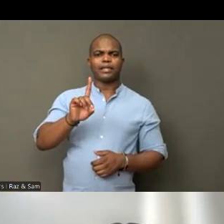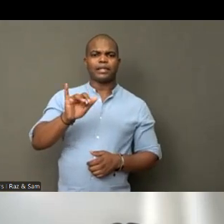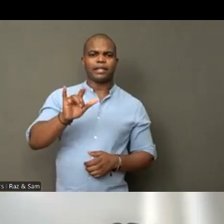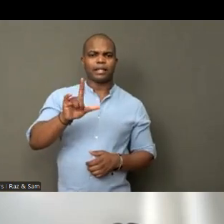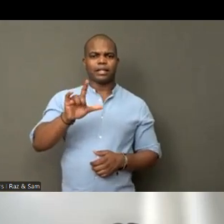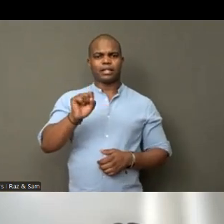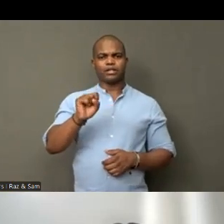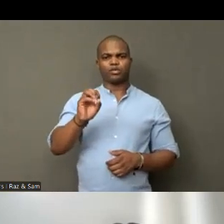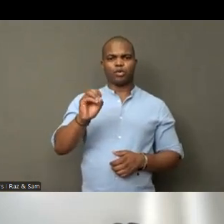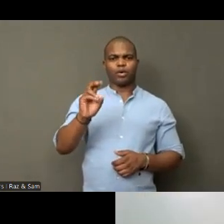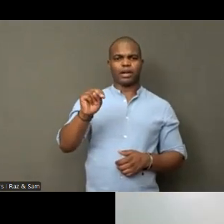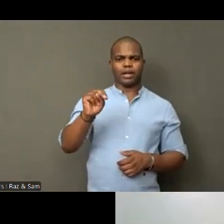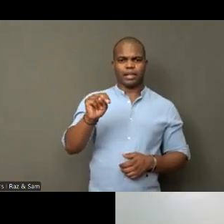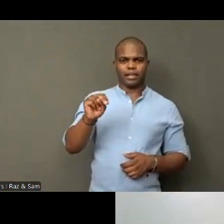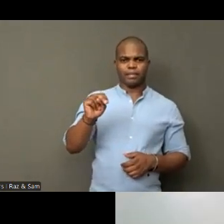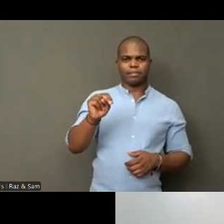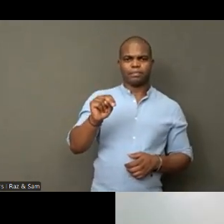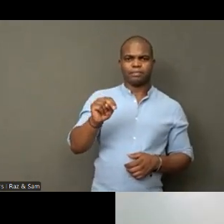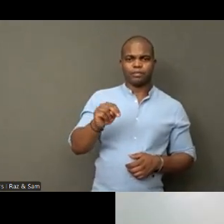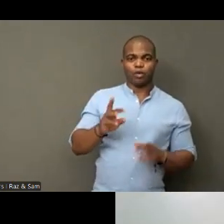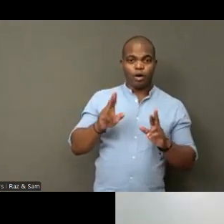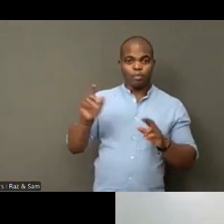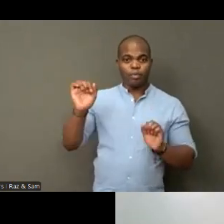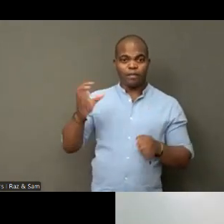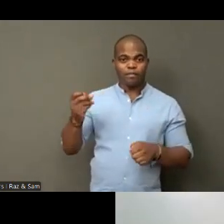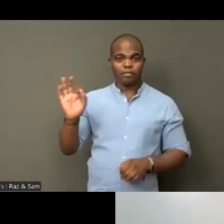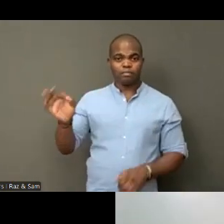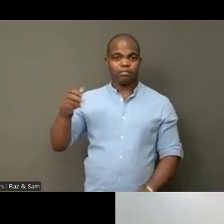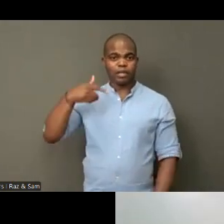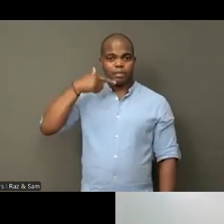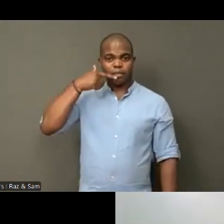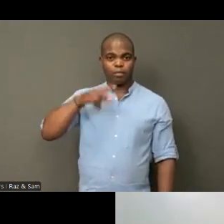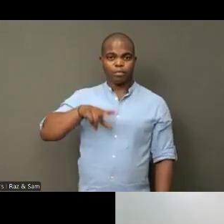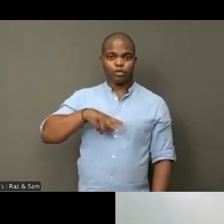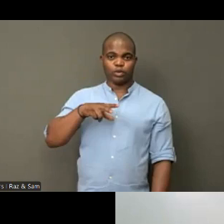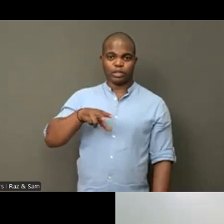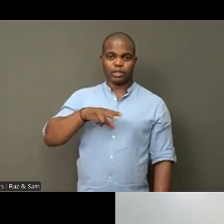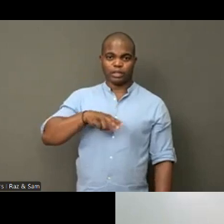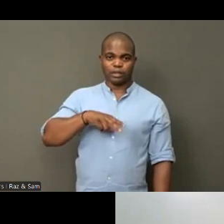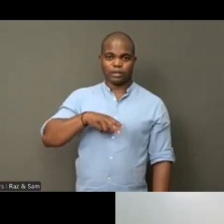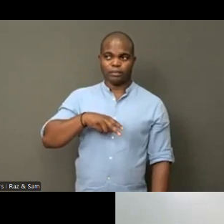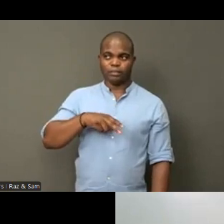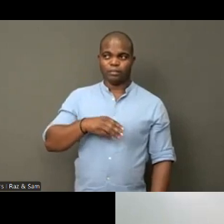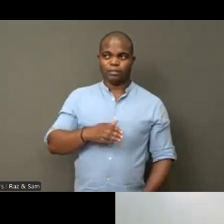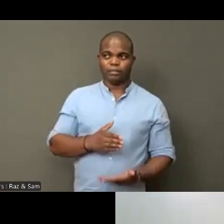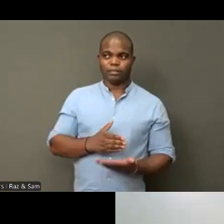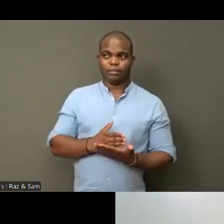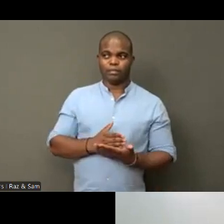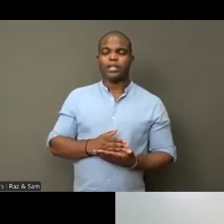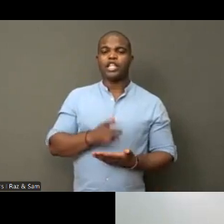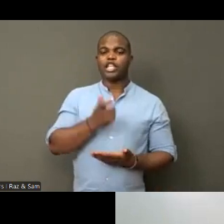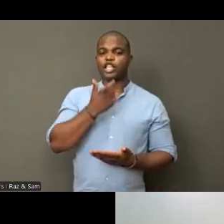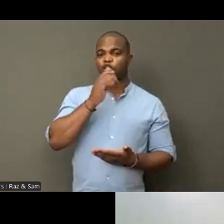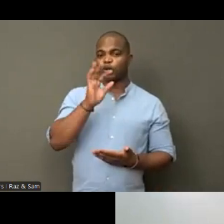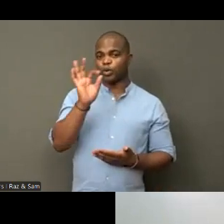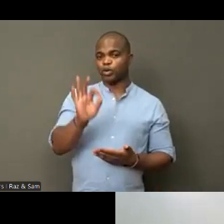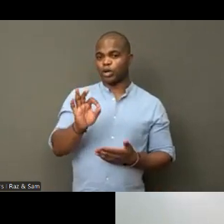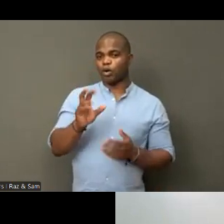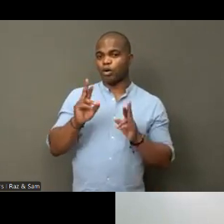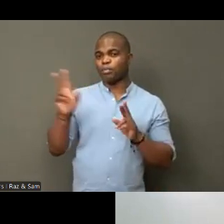certificar que está no canal de português, porque a pergunta não é em português, então vai ser interpretada.